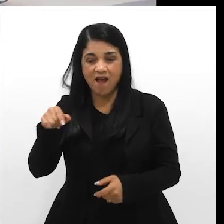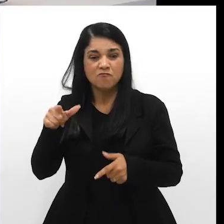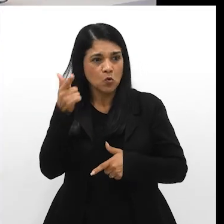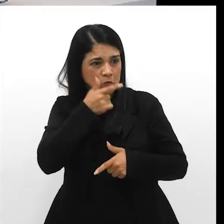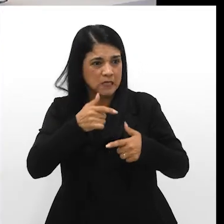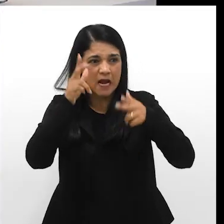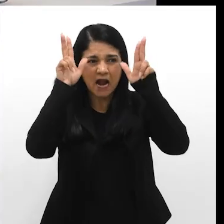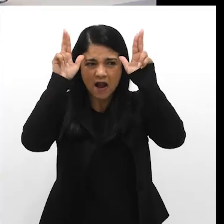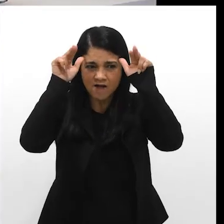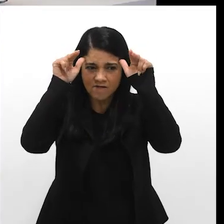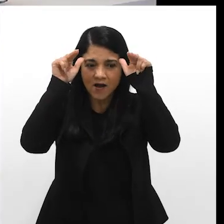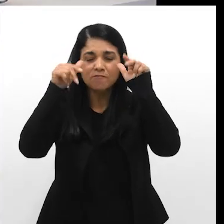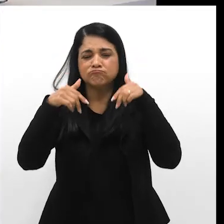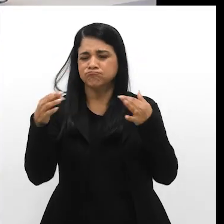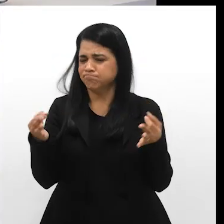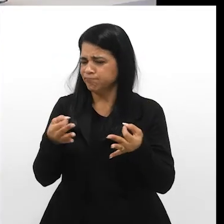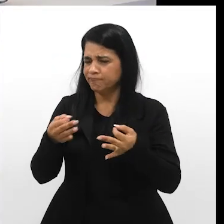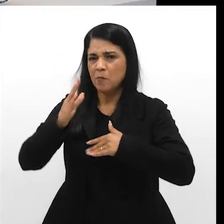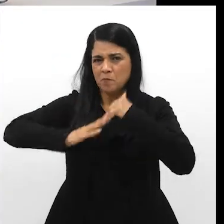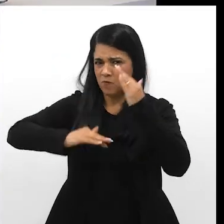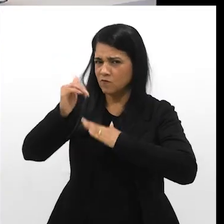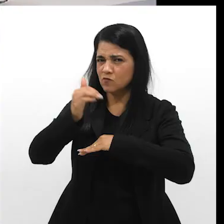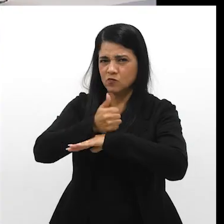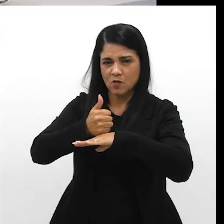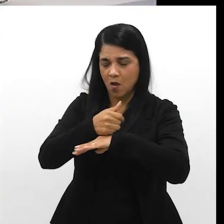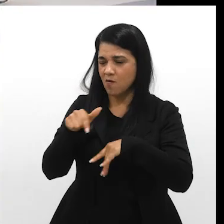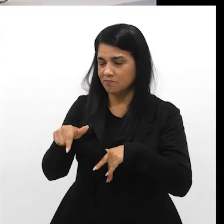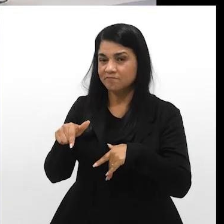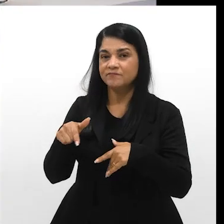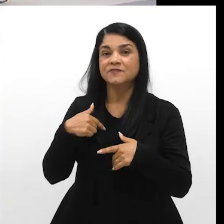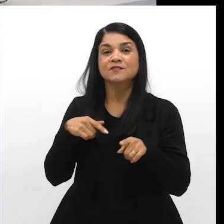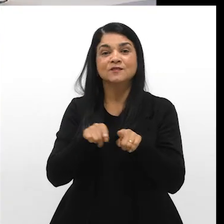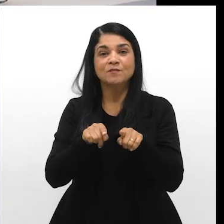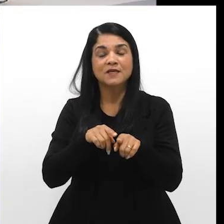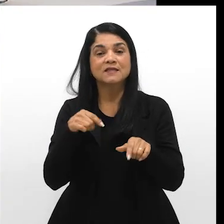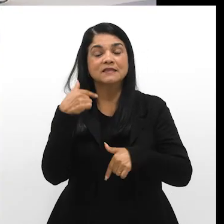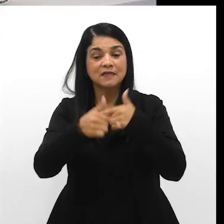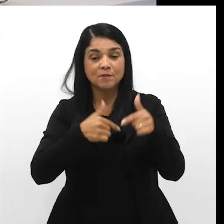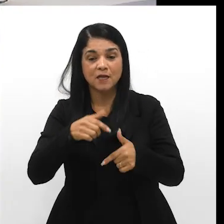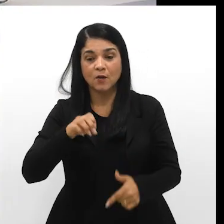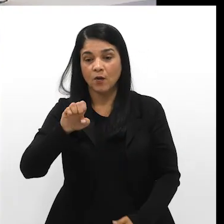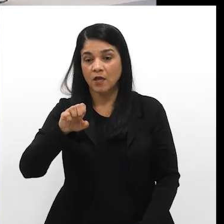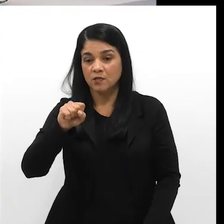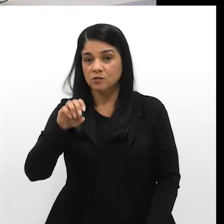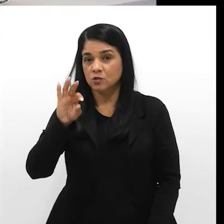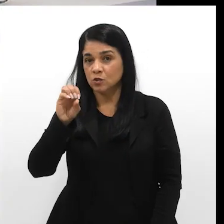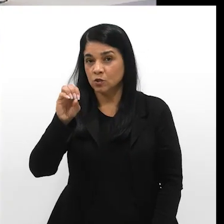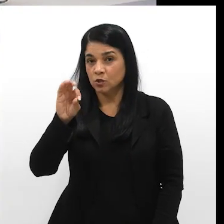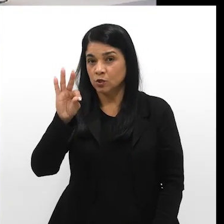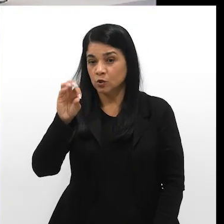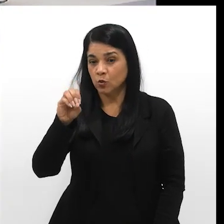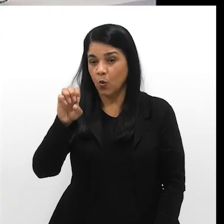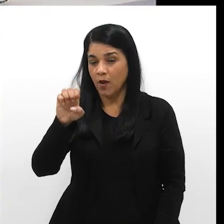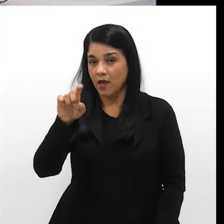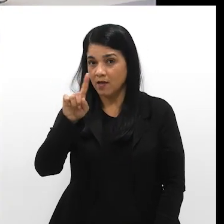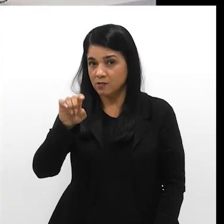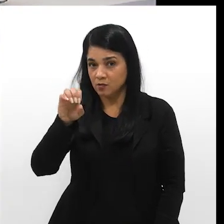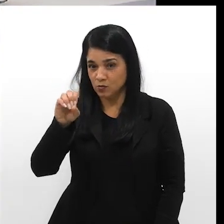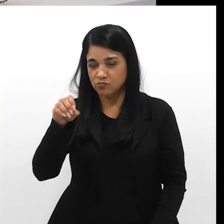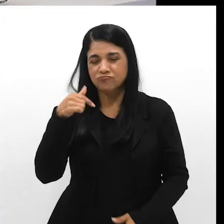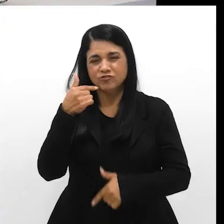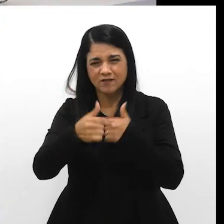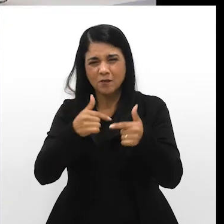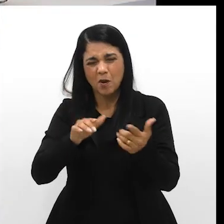dos cavalos, né? Ele é bom. Ele é um amor de pessoa também. Eu trabalhei com o Stoessel. Stoessel nunca trabalhei. Tempo de